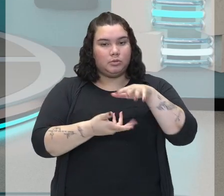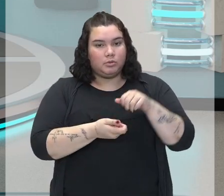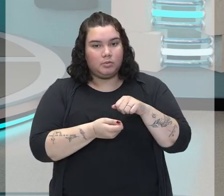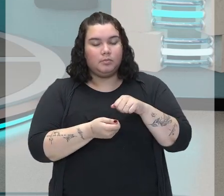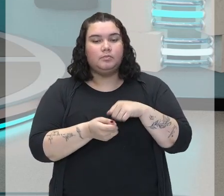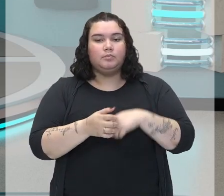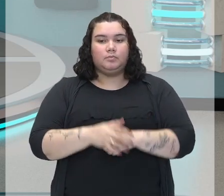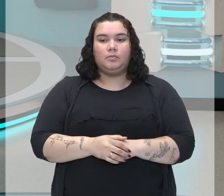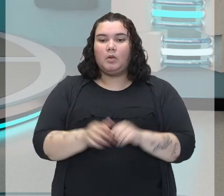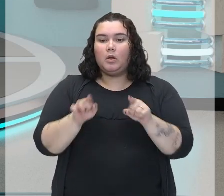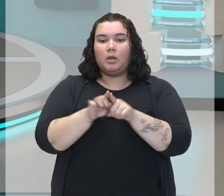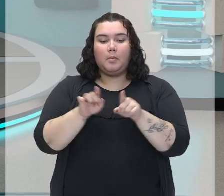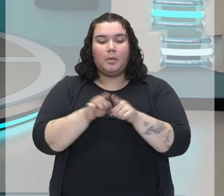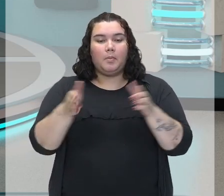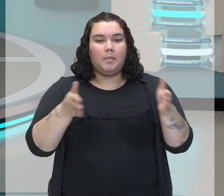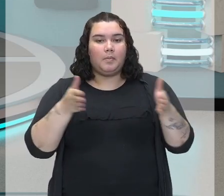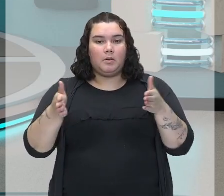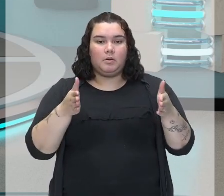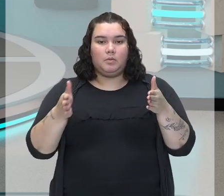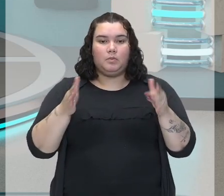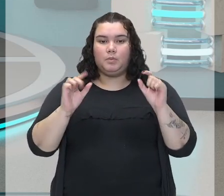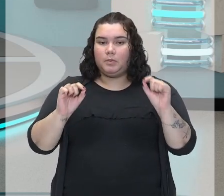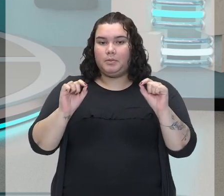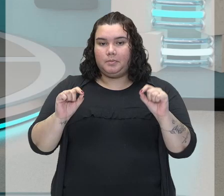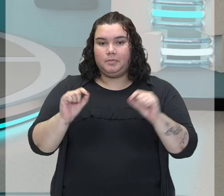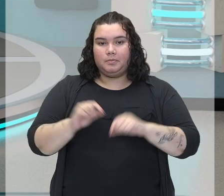no período também